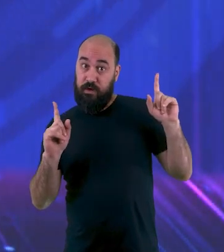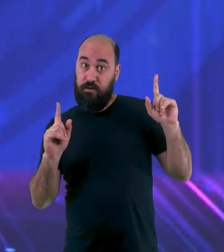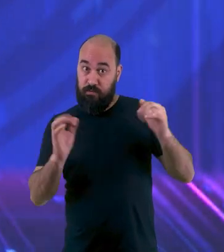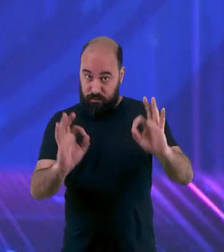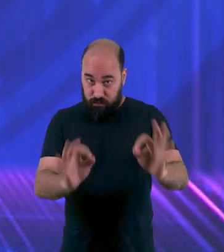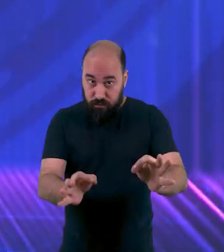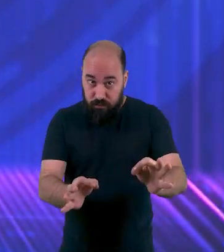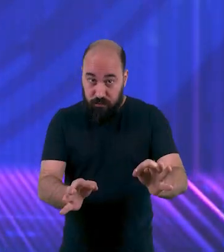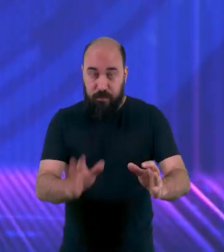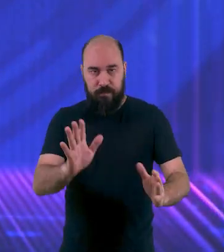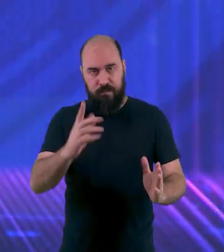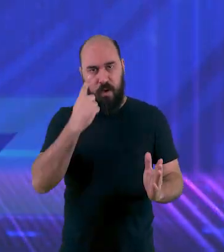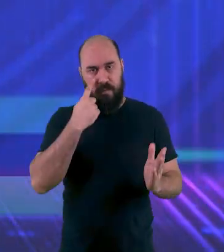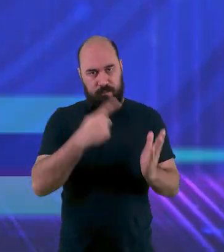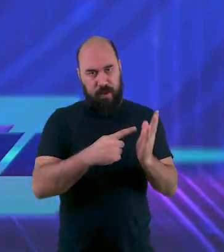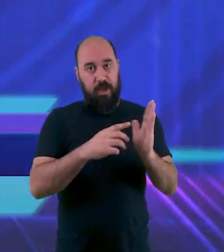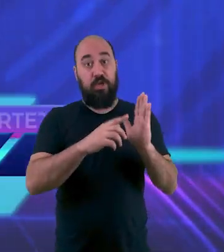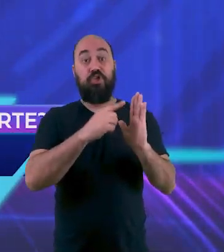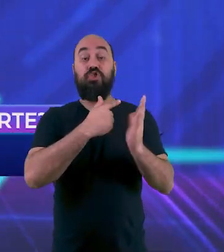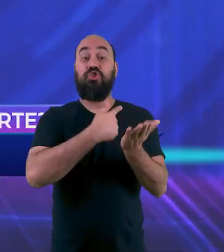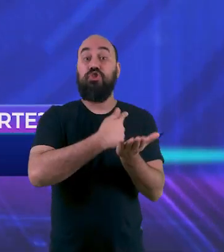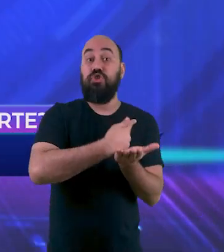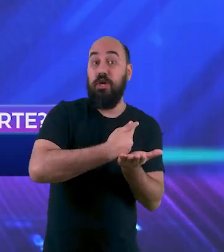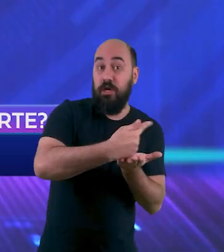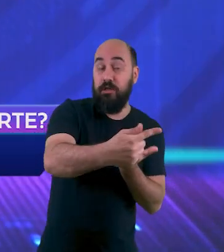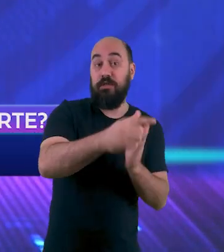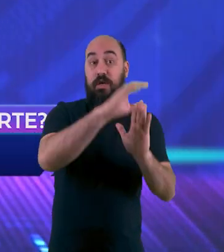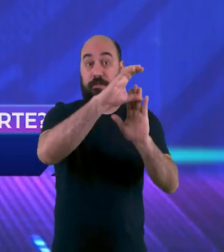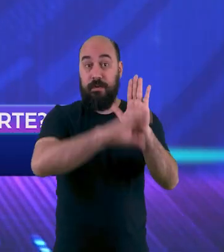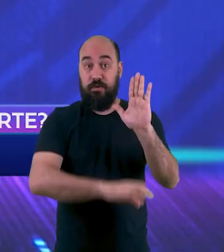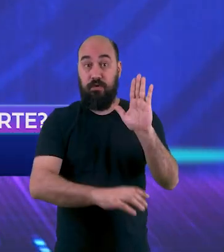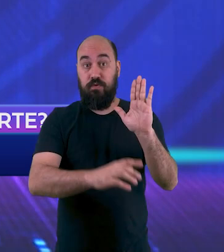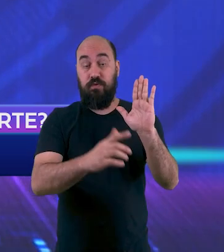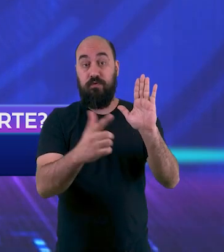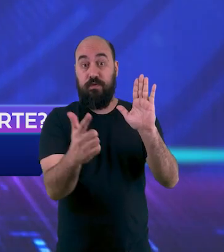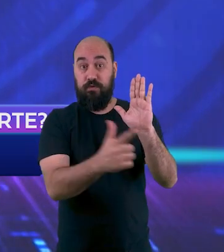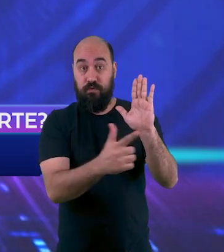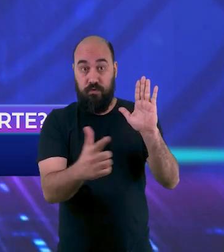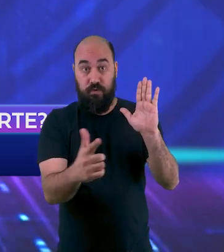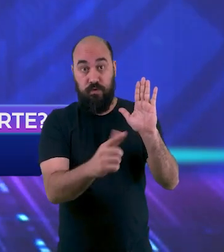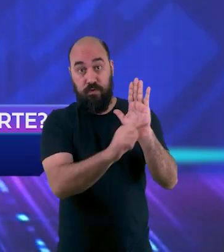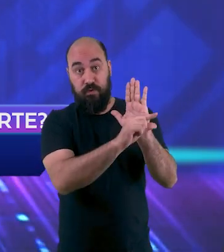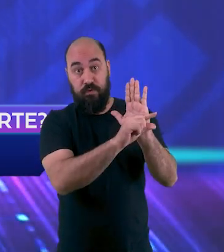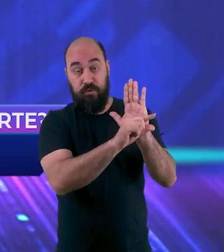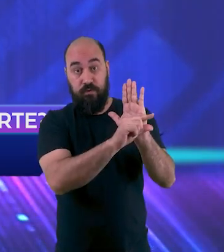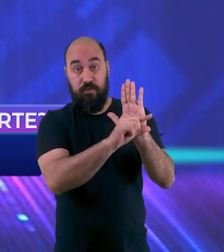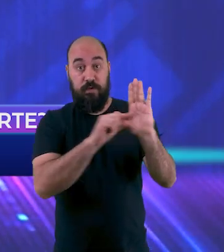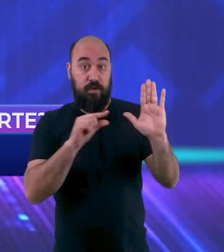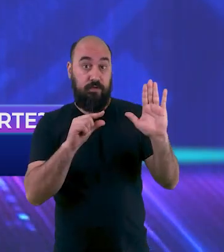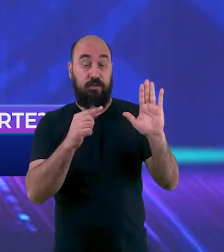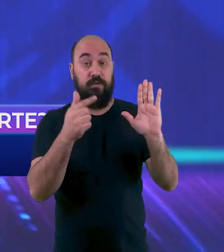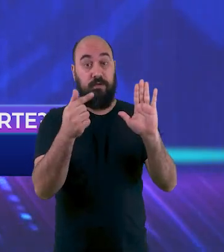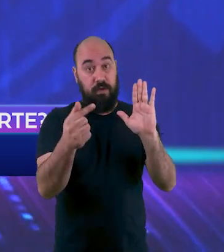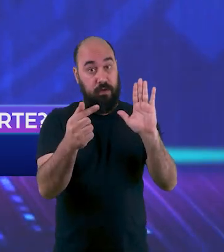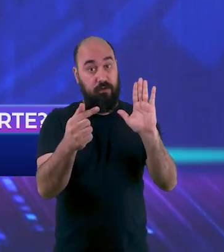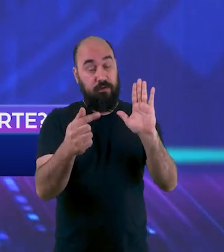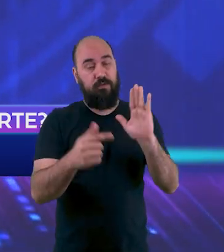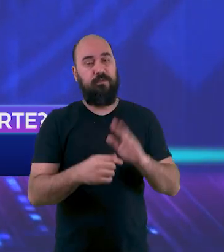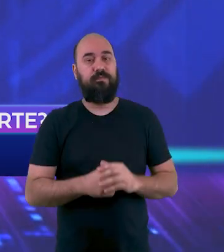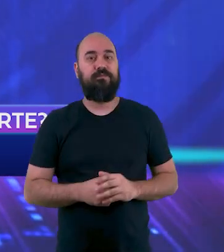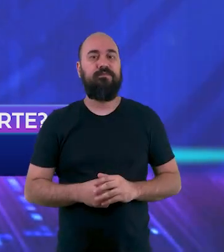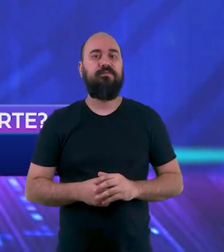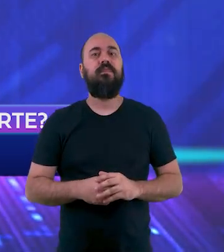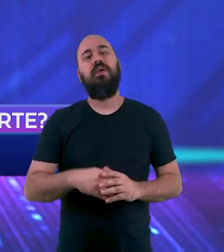Gênesis, no capítulo 2, e o versículo 7. Vamos para o primeiro livro da Bíblia, Gênesis,